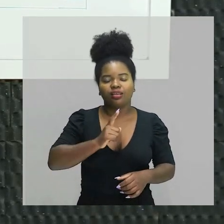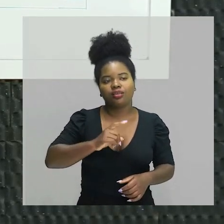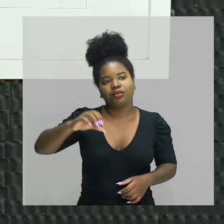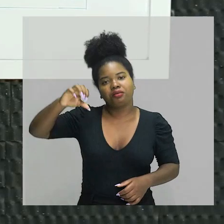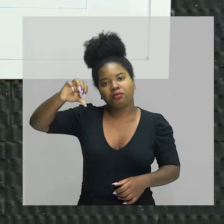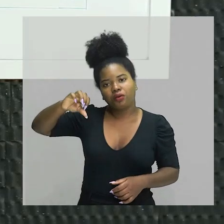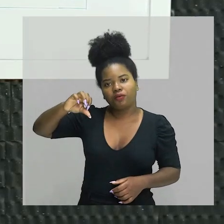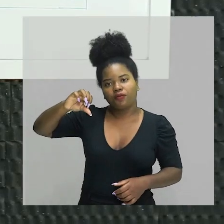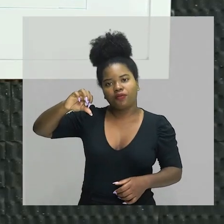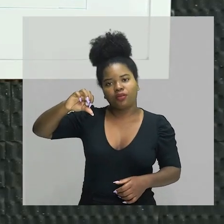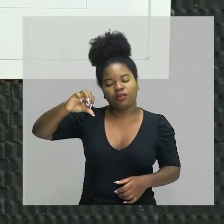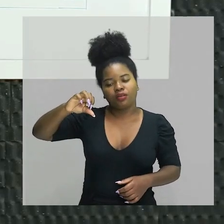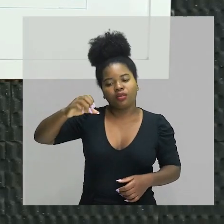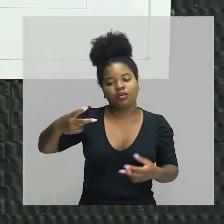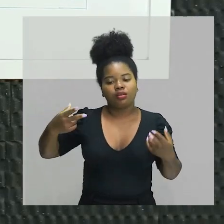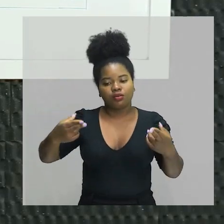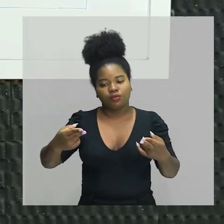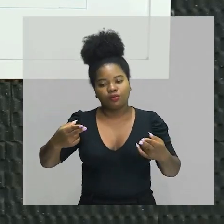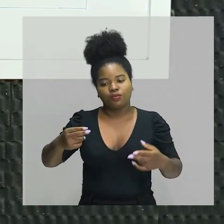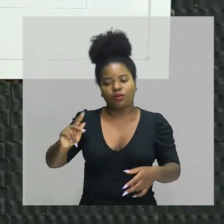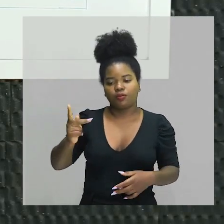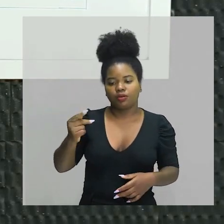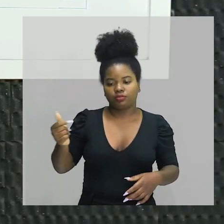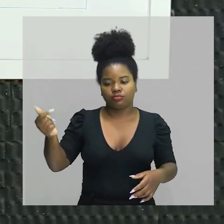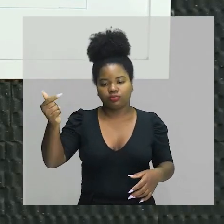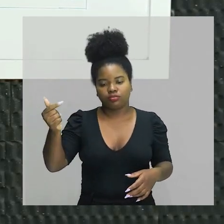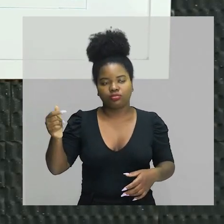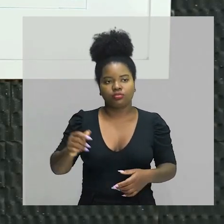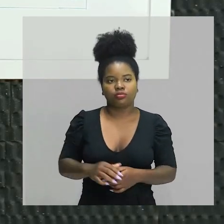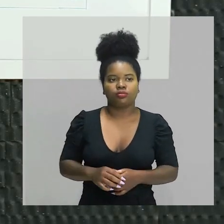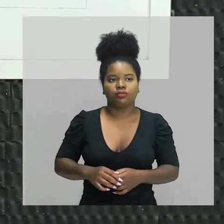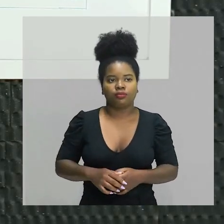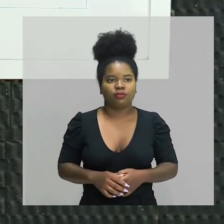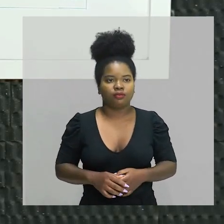9 igual a H ao quadrado